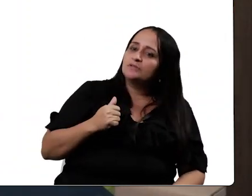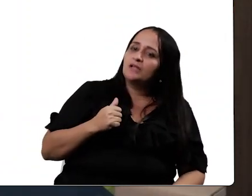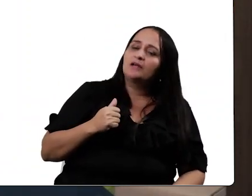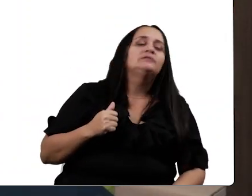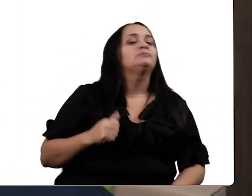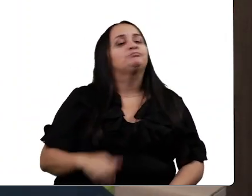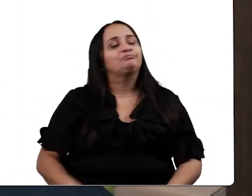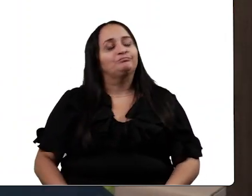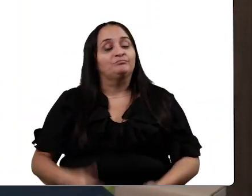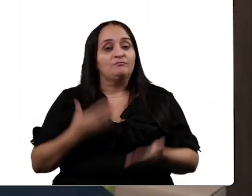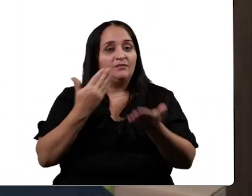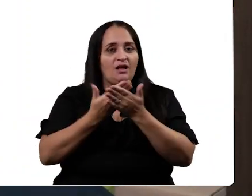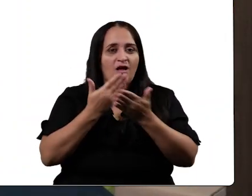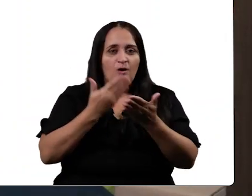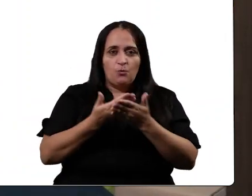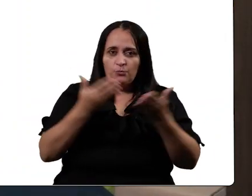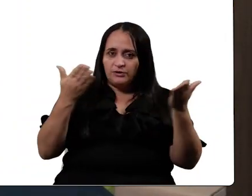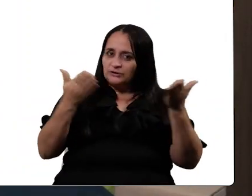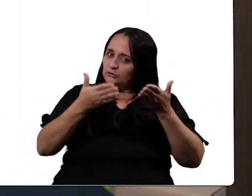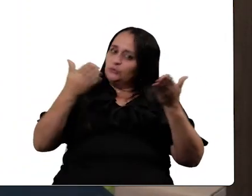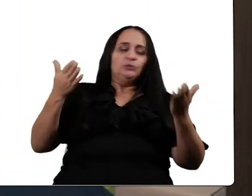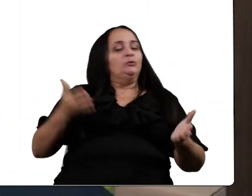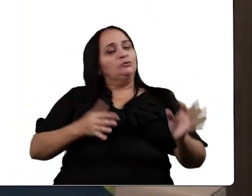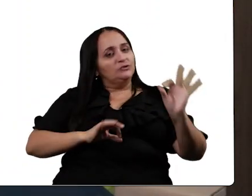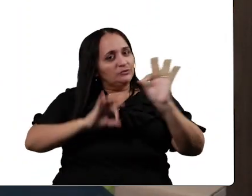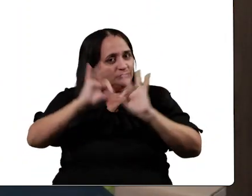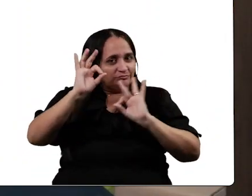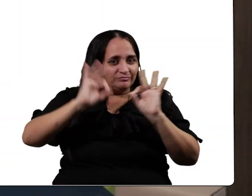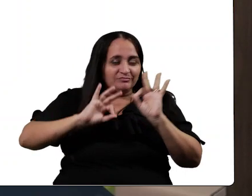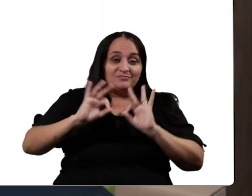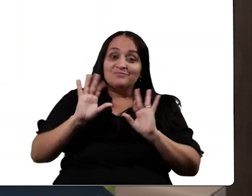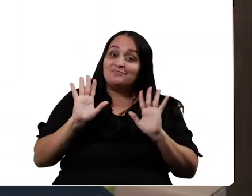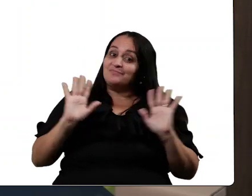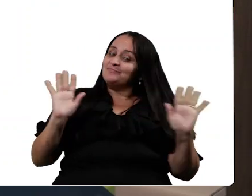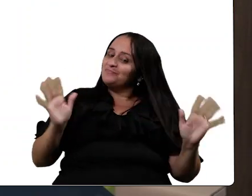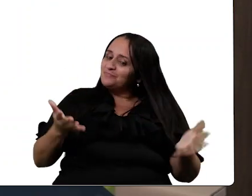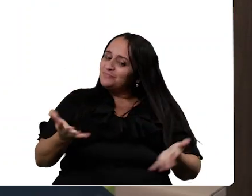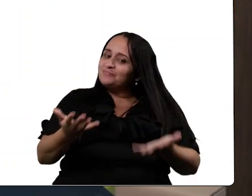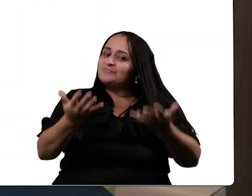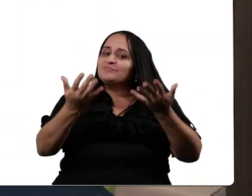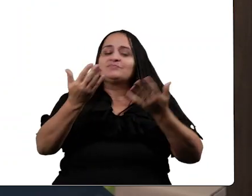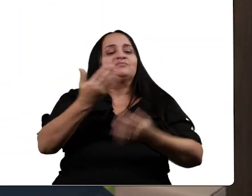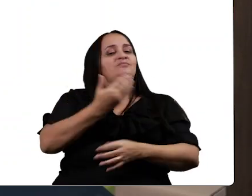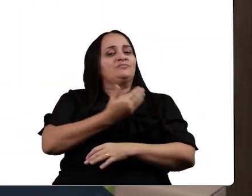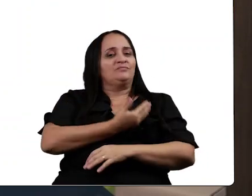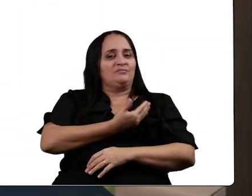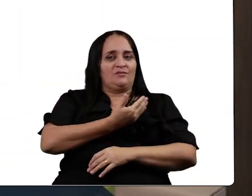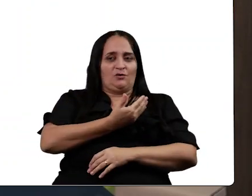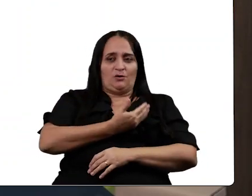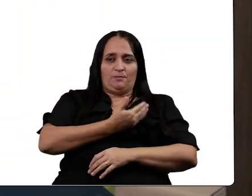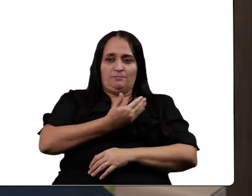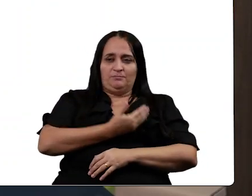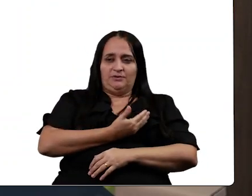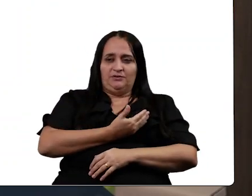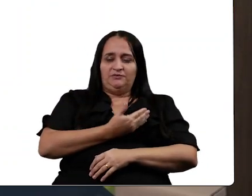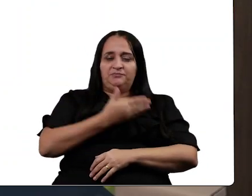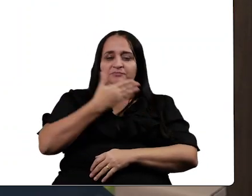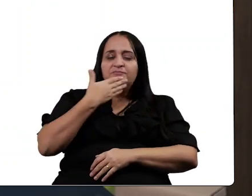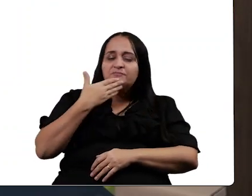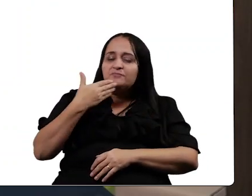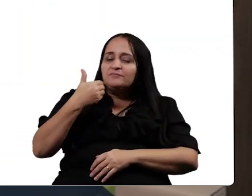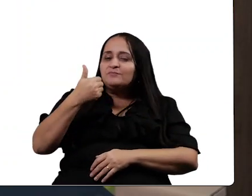para a nossa aula de hoje? Espero que o meu planejamento possa ajudar esse meu amigo aí a se conduzir